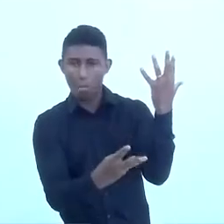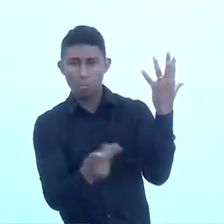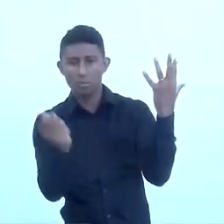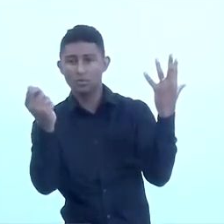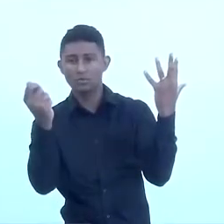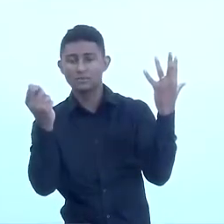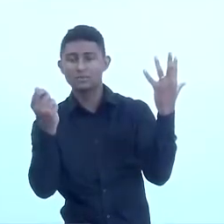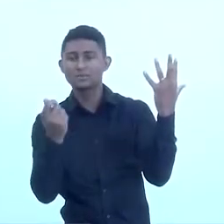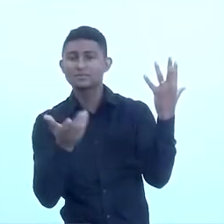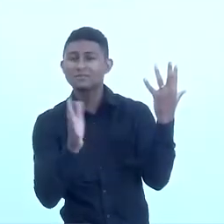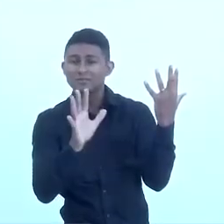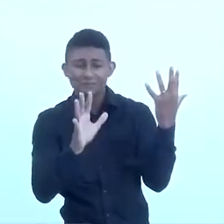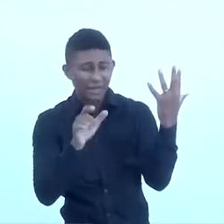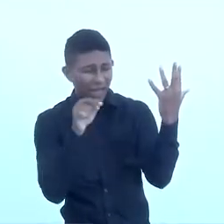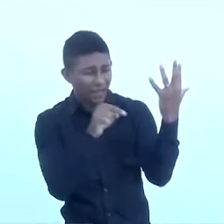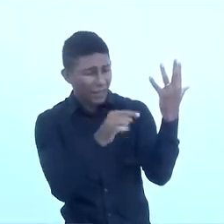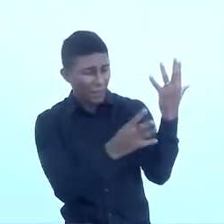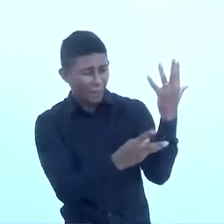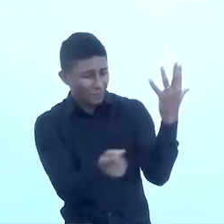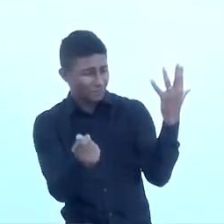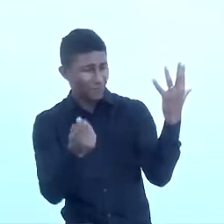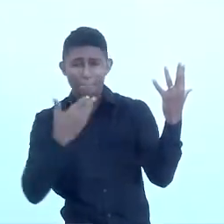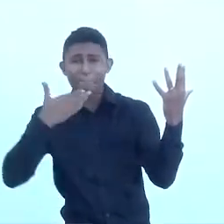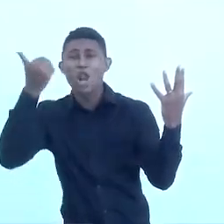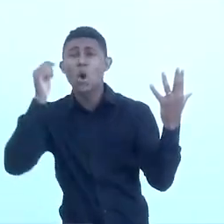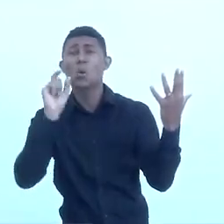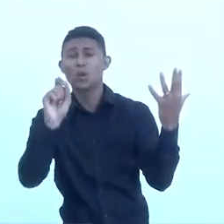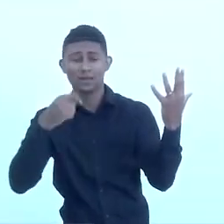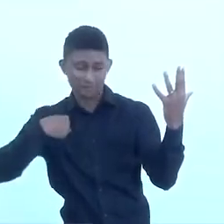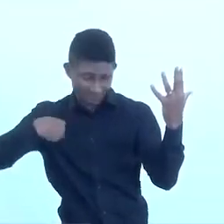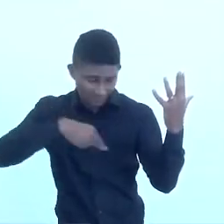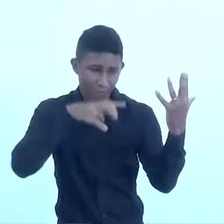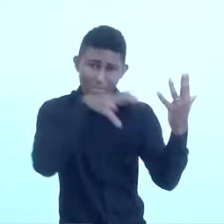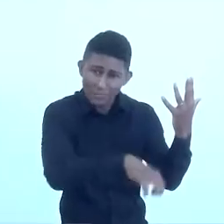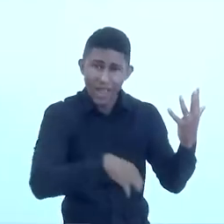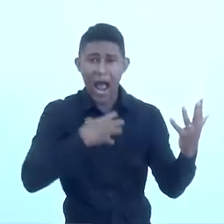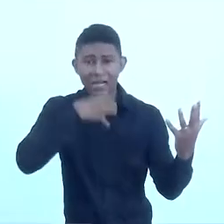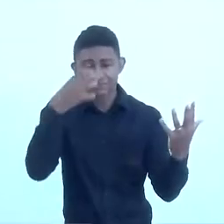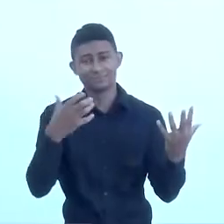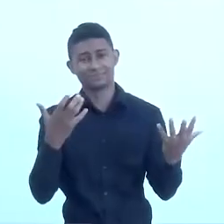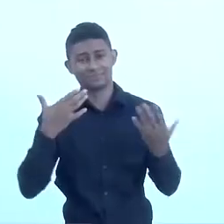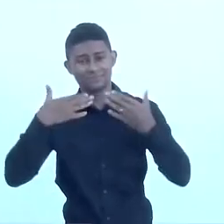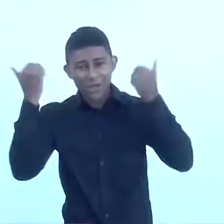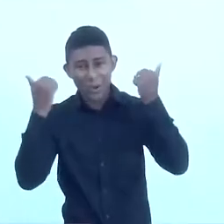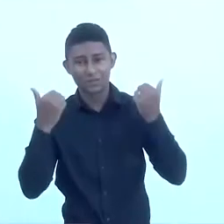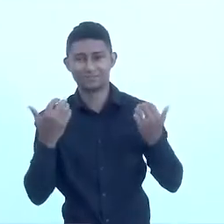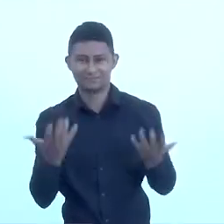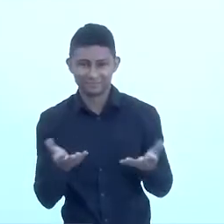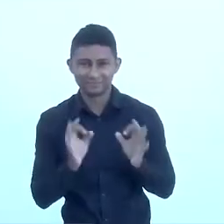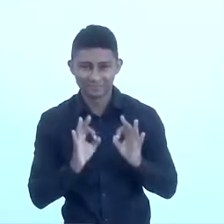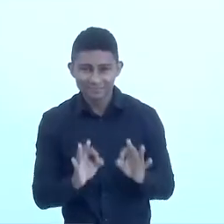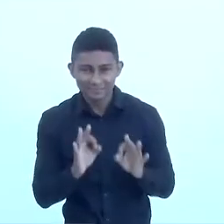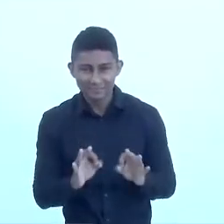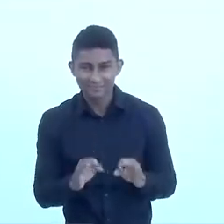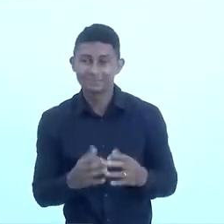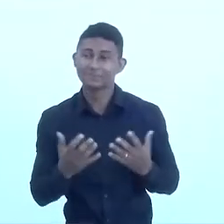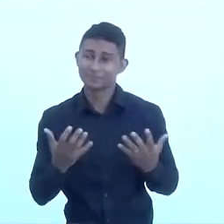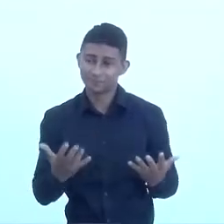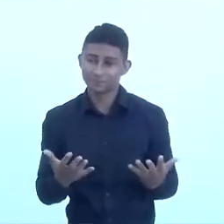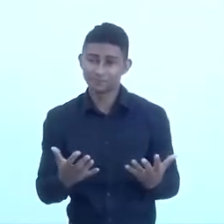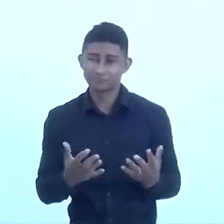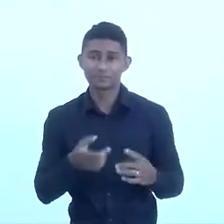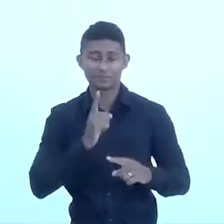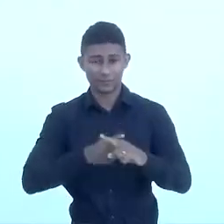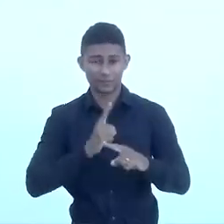ao sentido, vamos dizer assim, não justo sentido da propriedade nesse sentido, é que se fala.